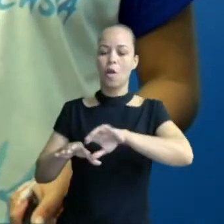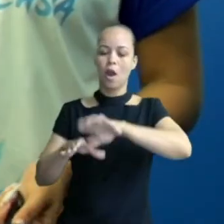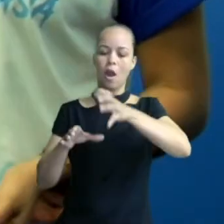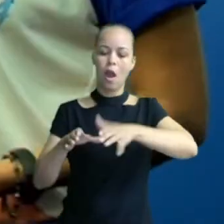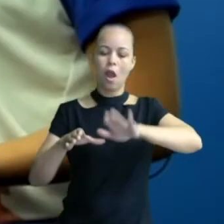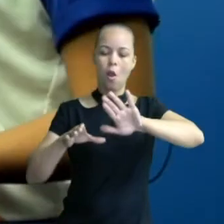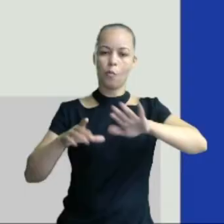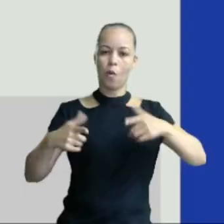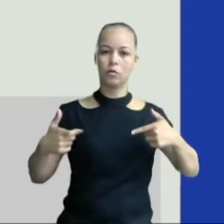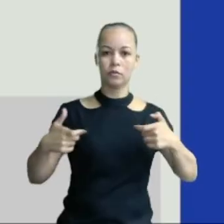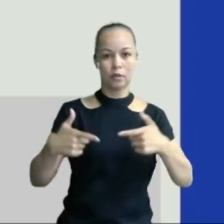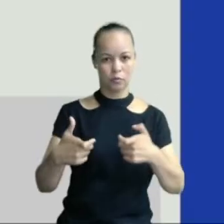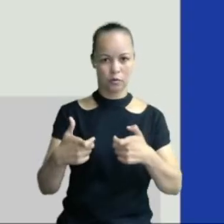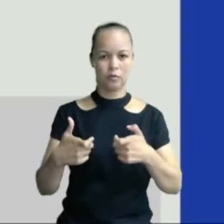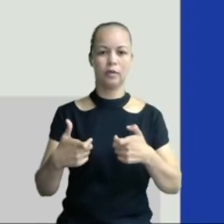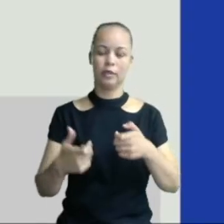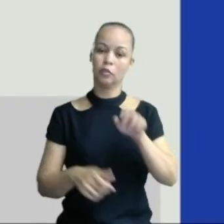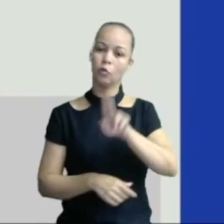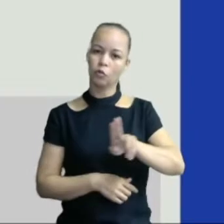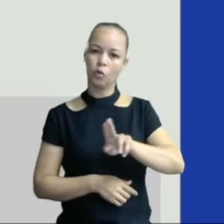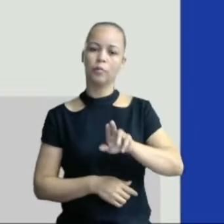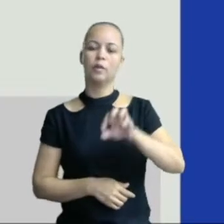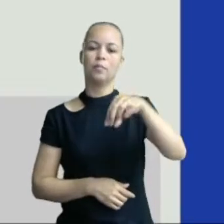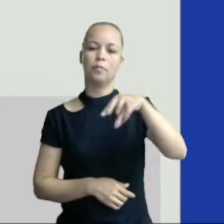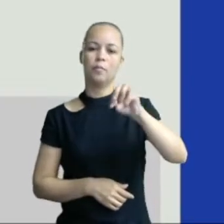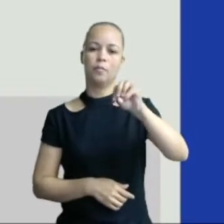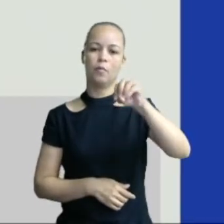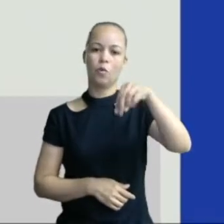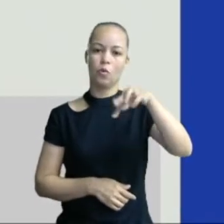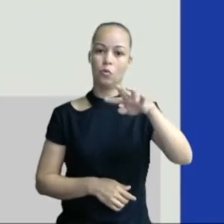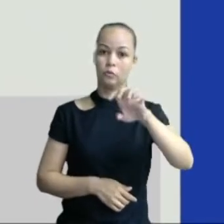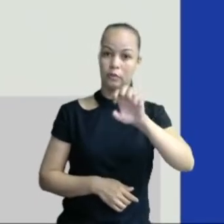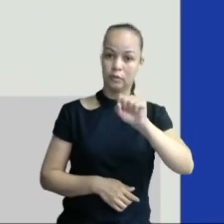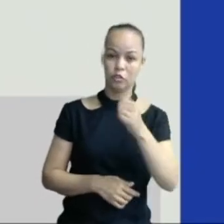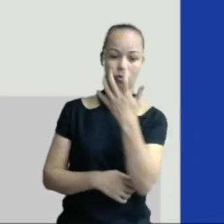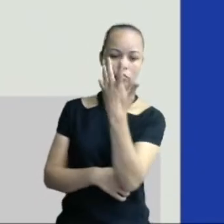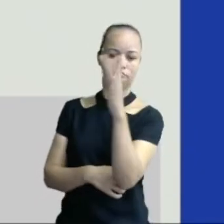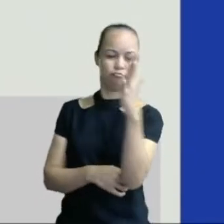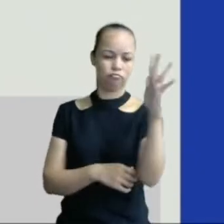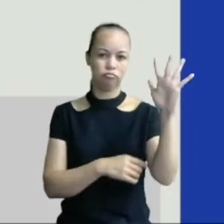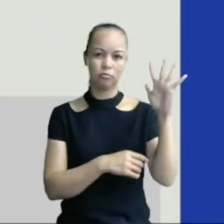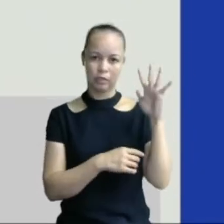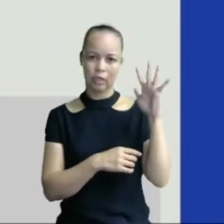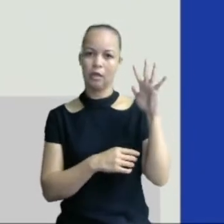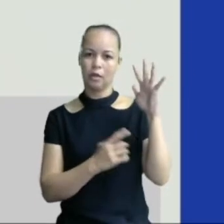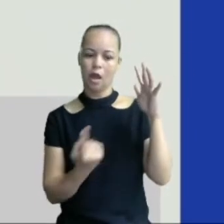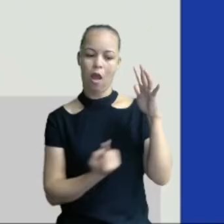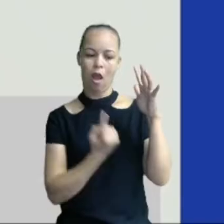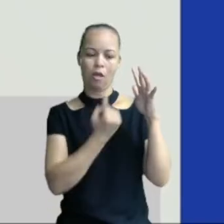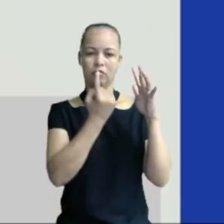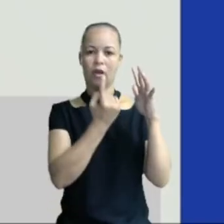assim chamado por haver em suas encostas imenso tabocal.